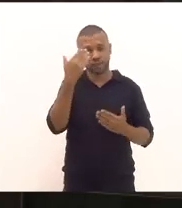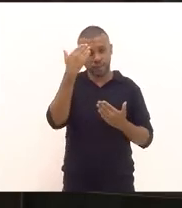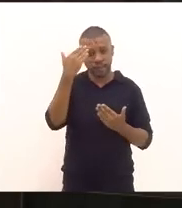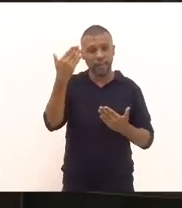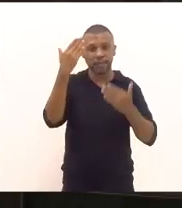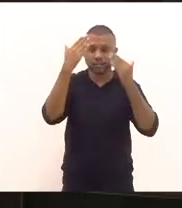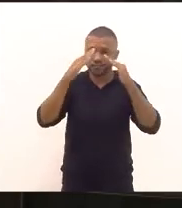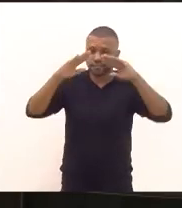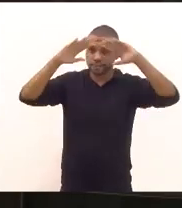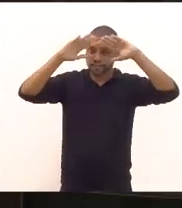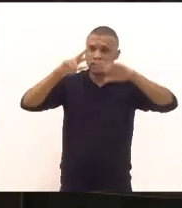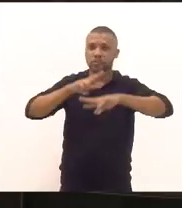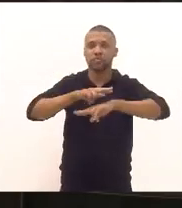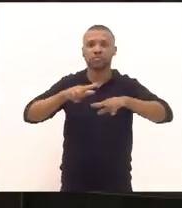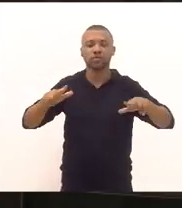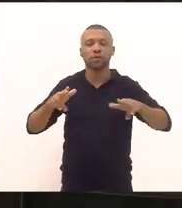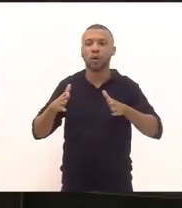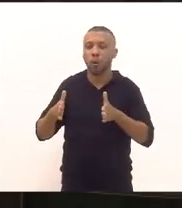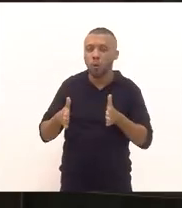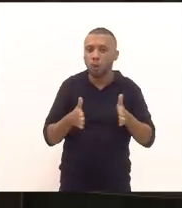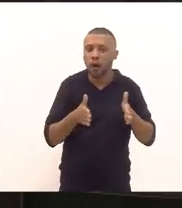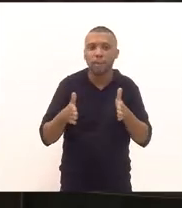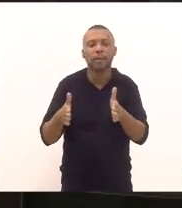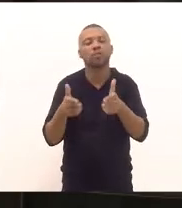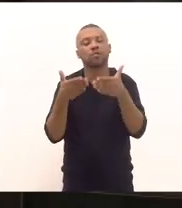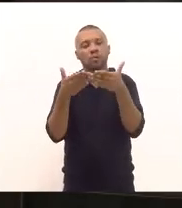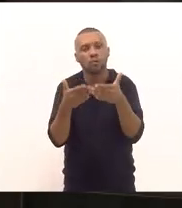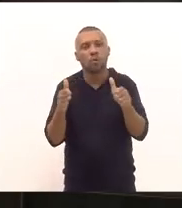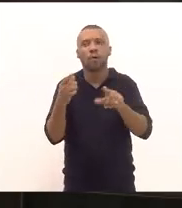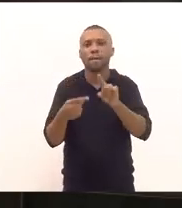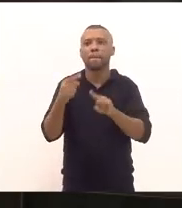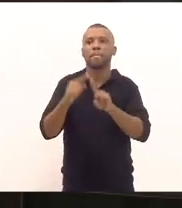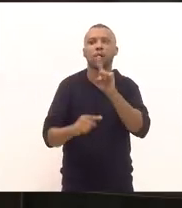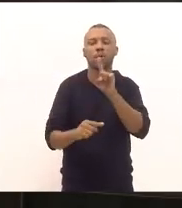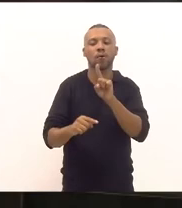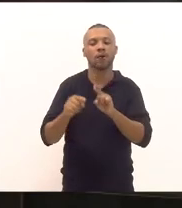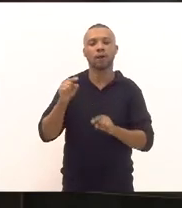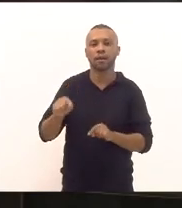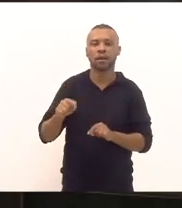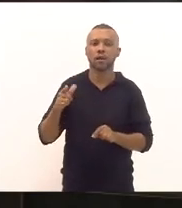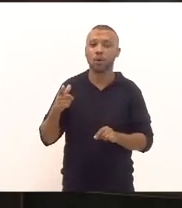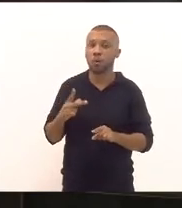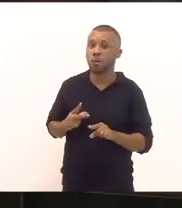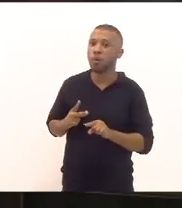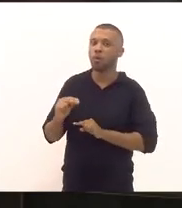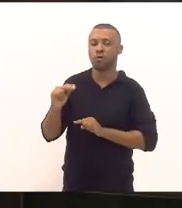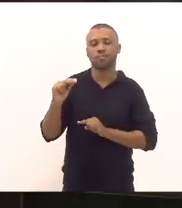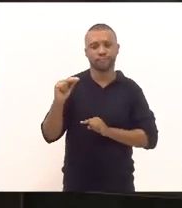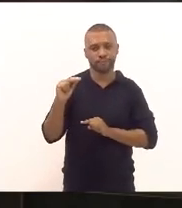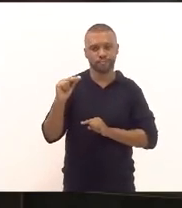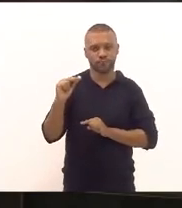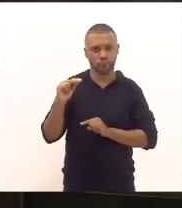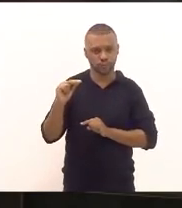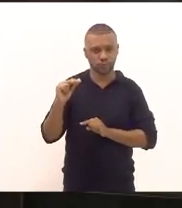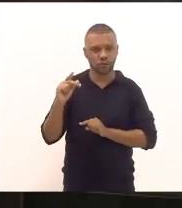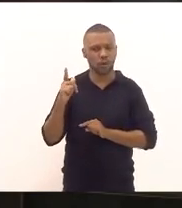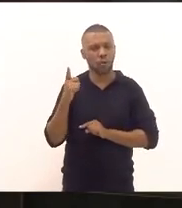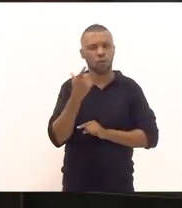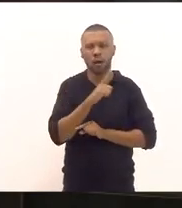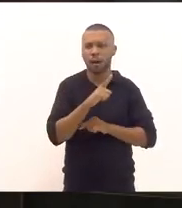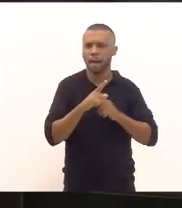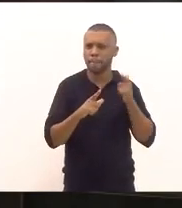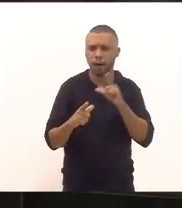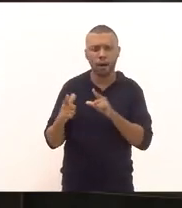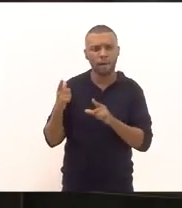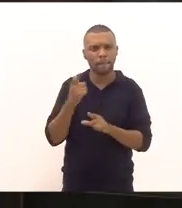orixás os caminhos se abrirão e Paulinho conquistou o mundo